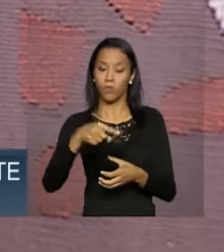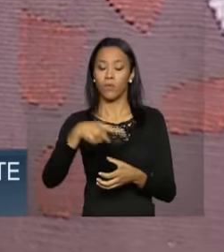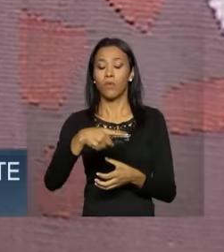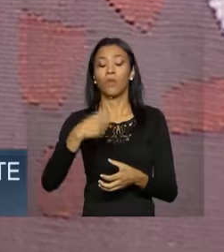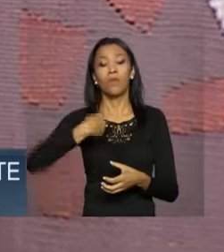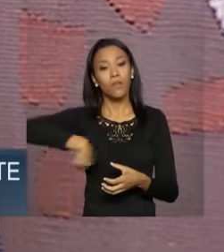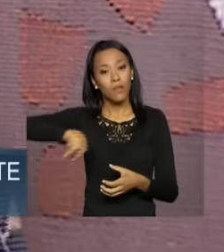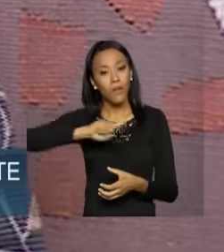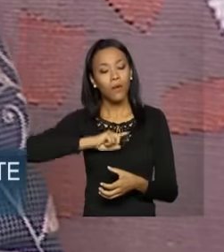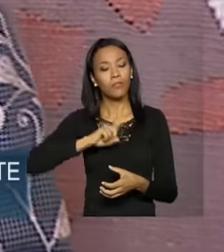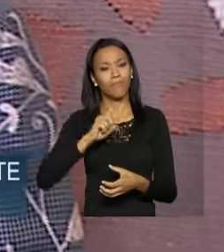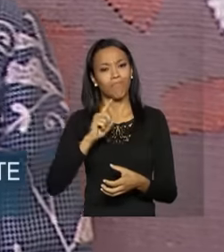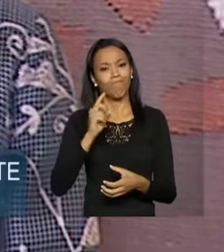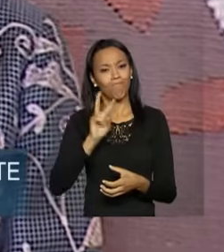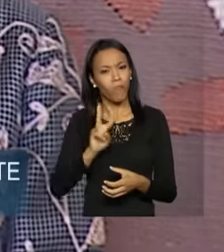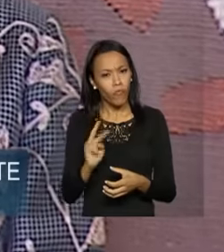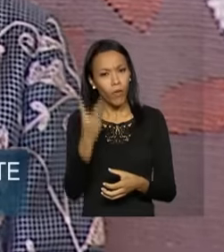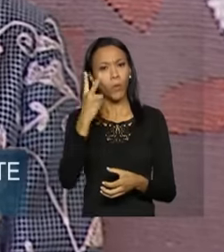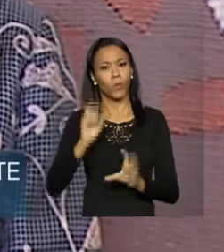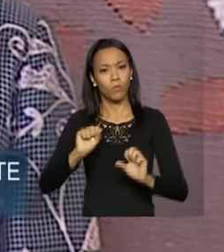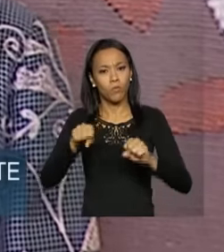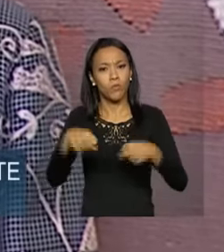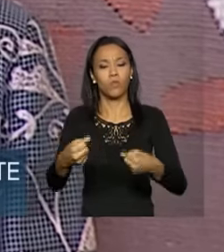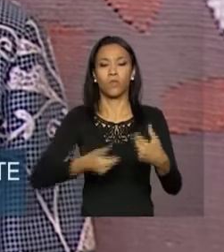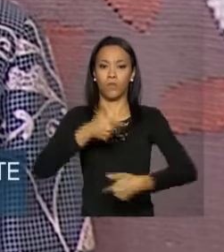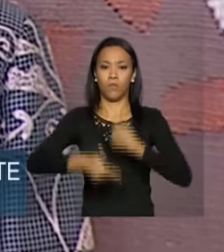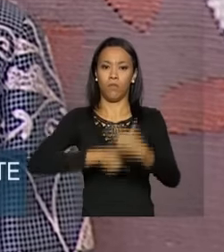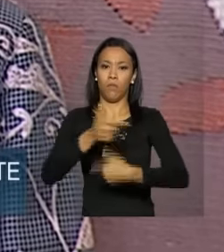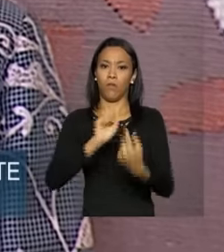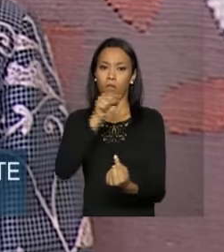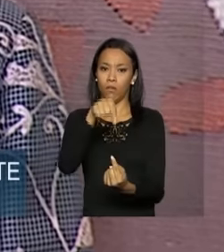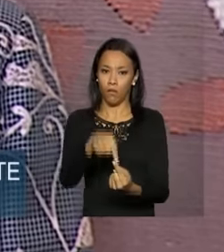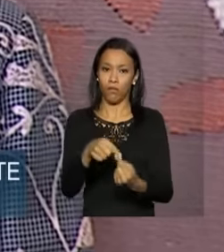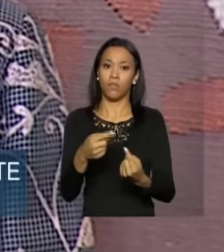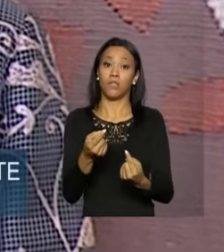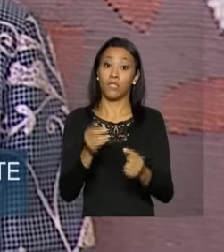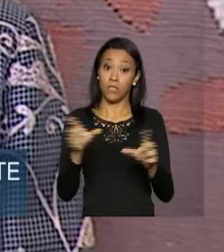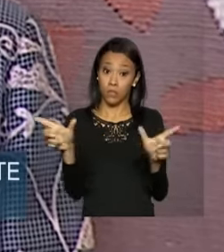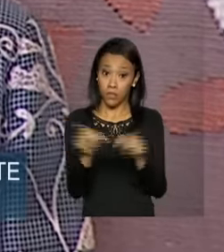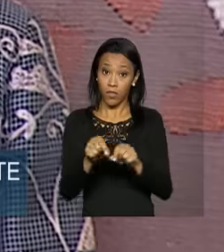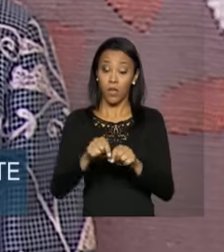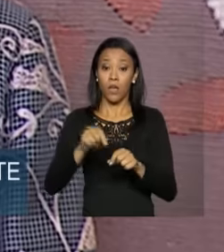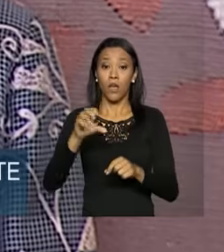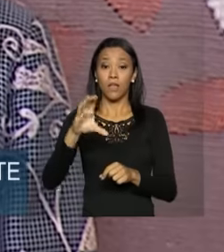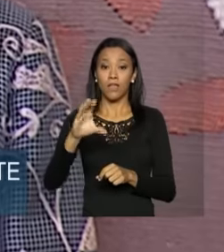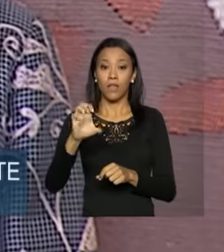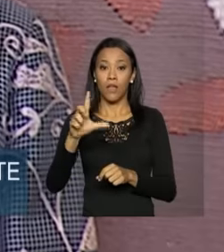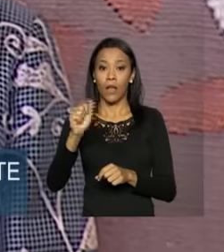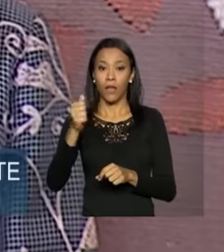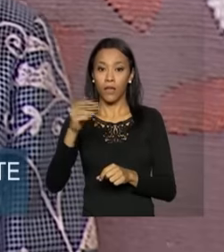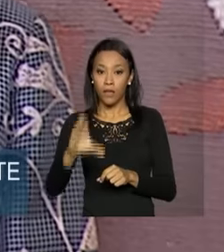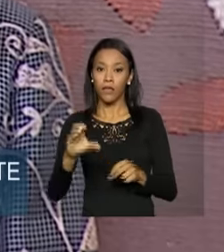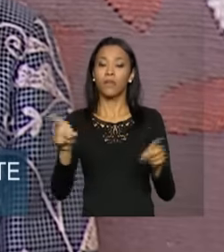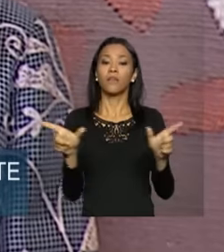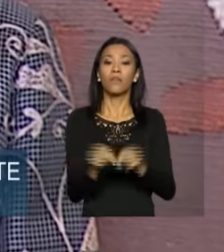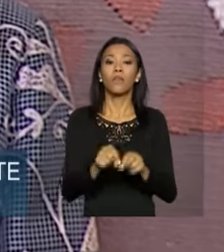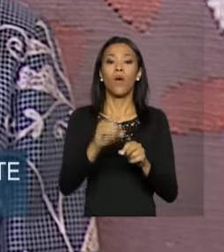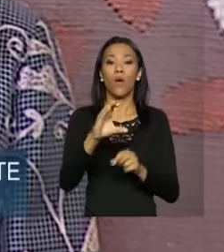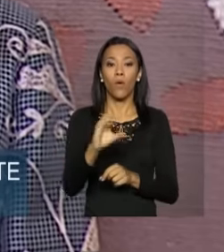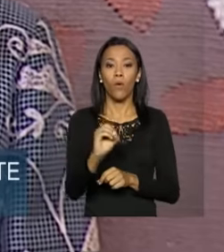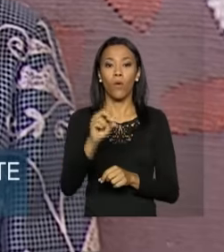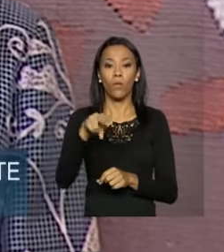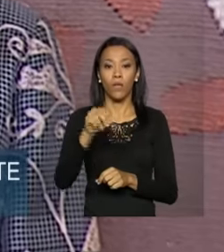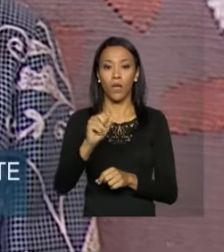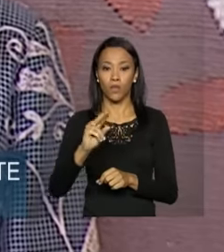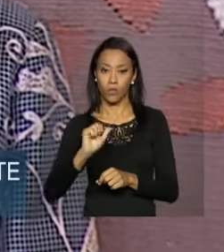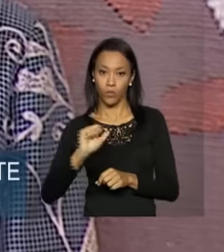os nossos esforços conjuntos para fortalecer a Unasul e a CELAC. O trabalho em curso